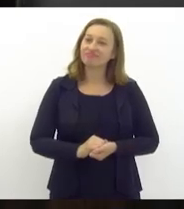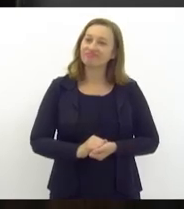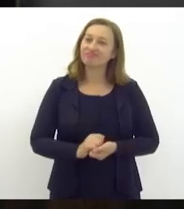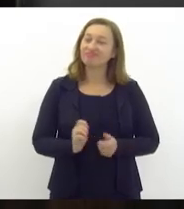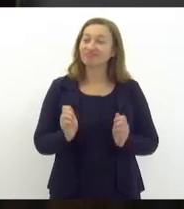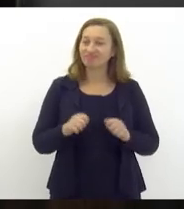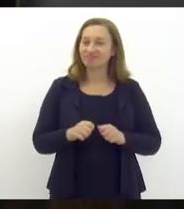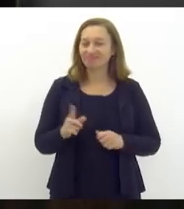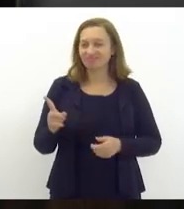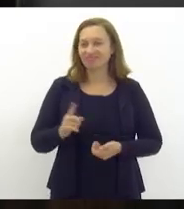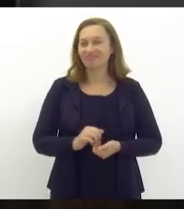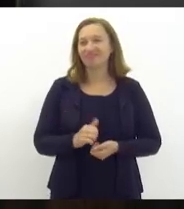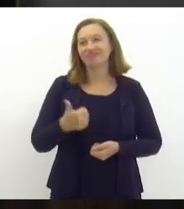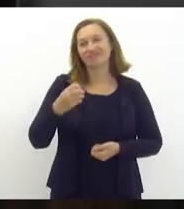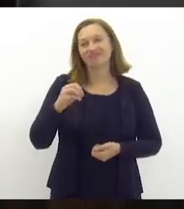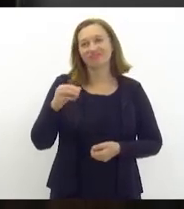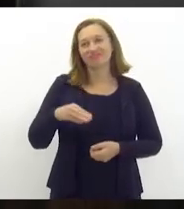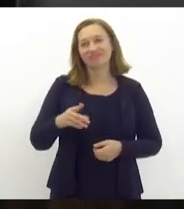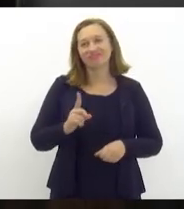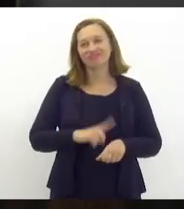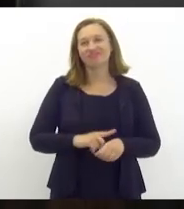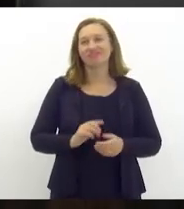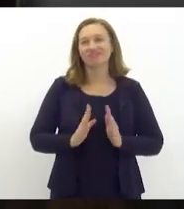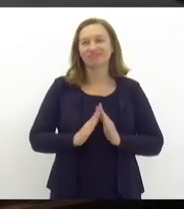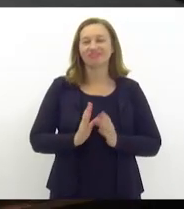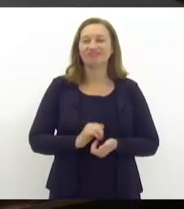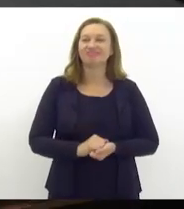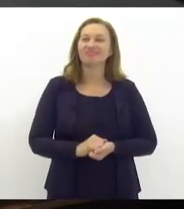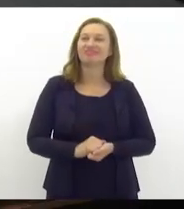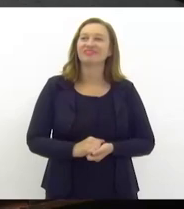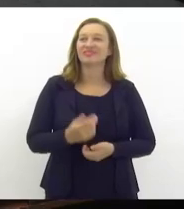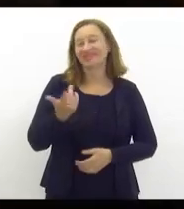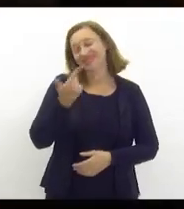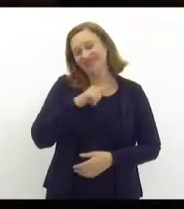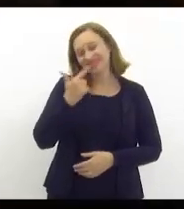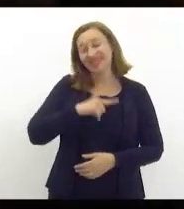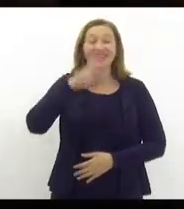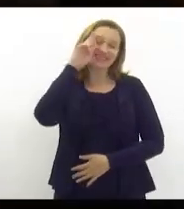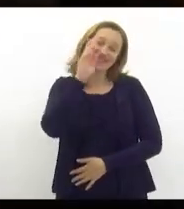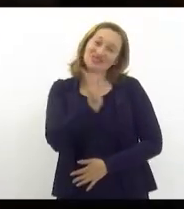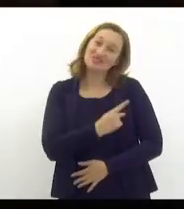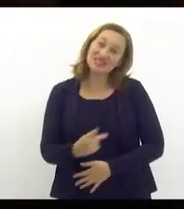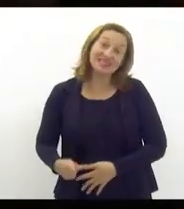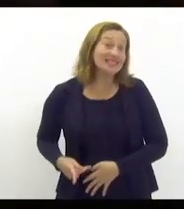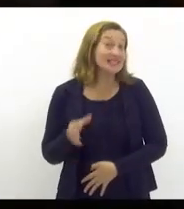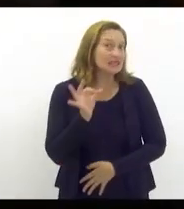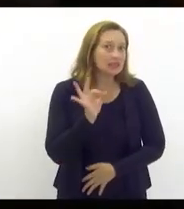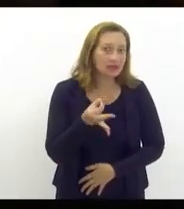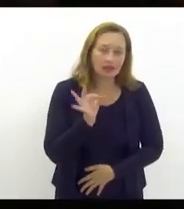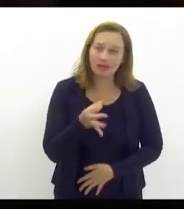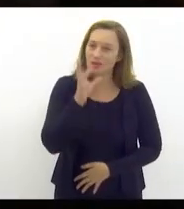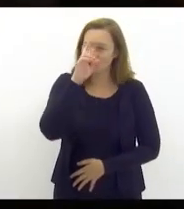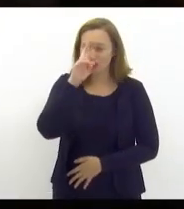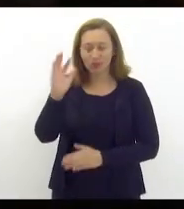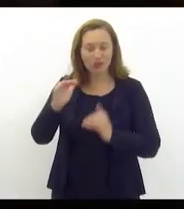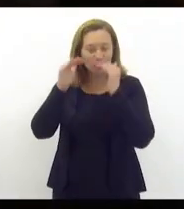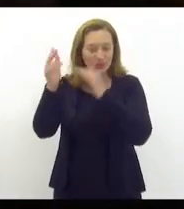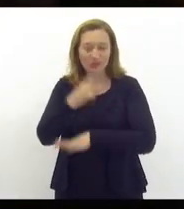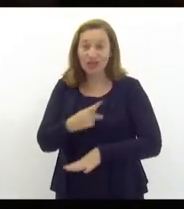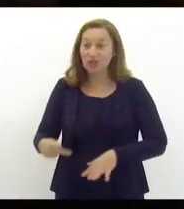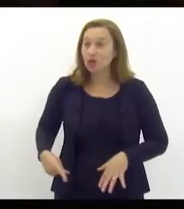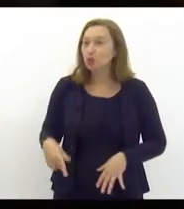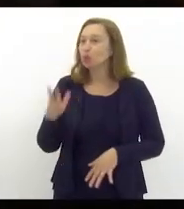compensar. 10 minutos, Renata. Senhor presidente, eu tenho certeza que Vossa Excelência